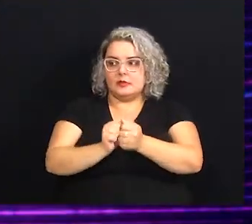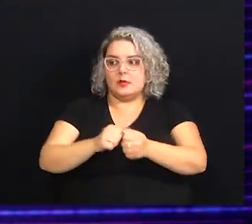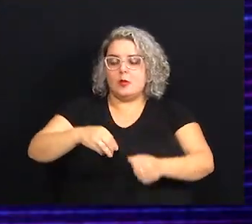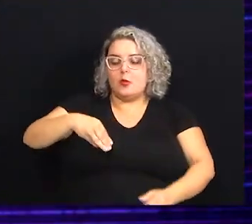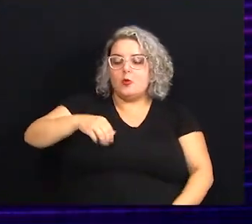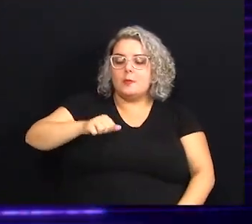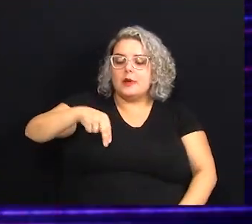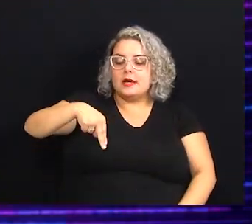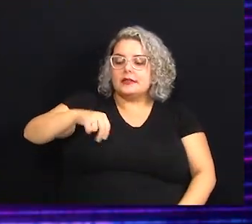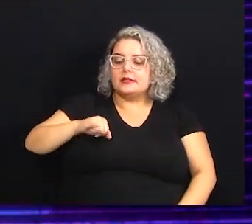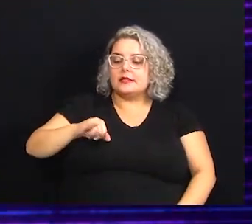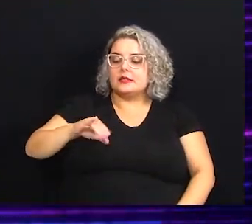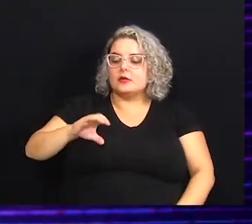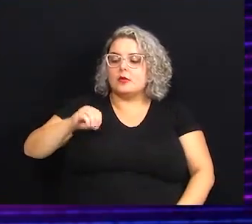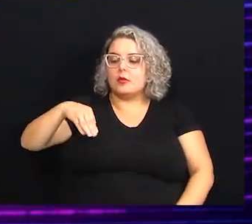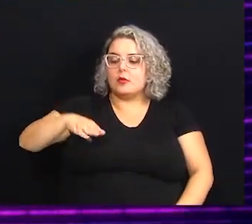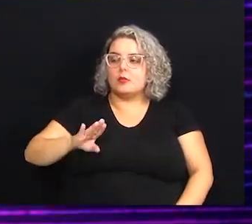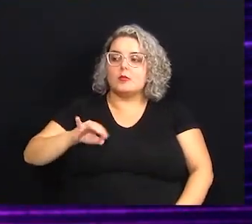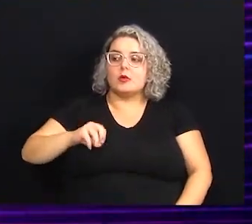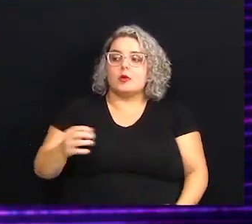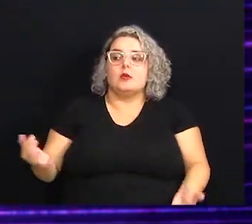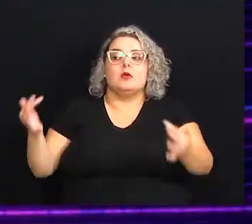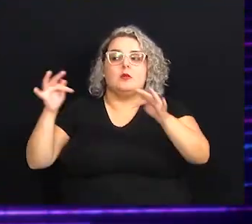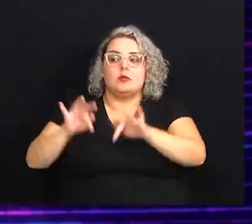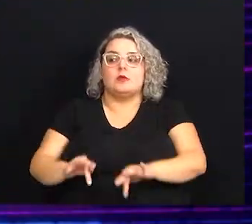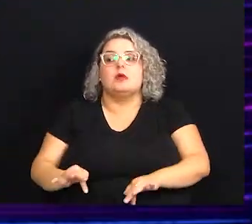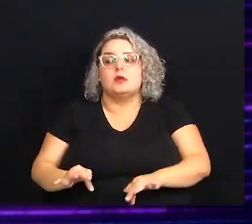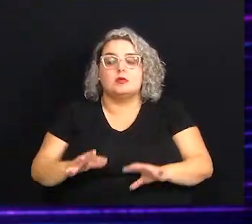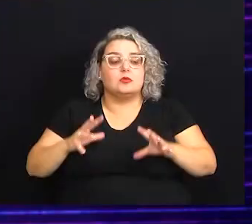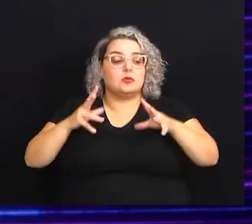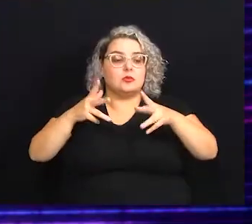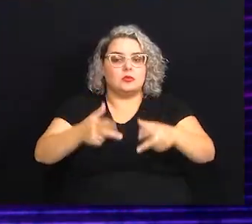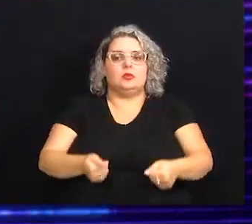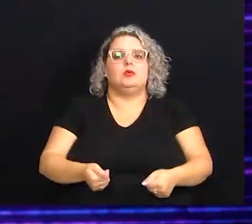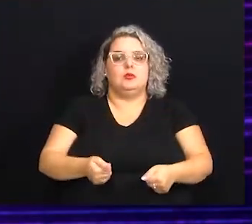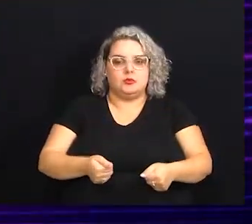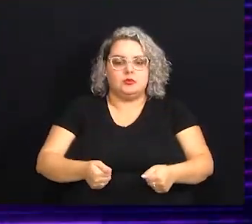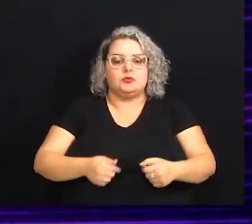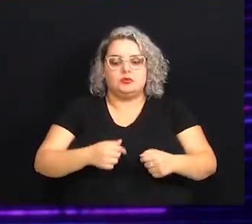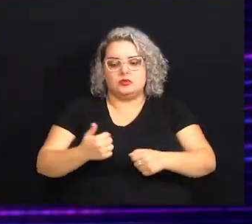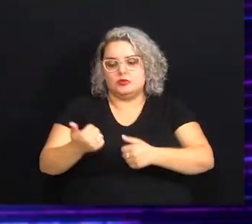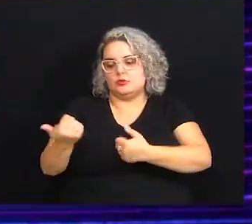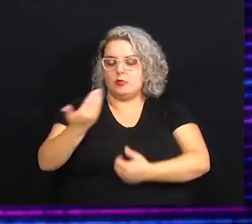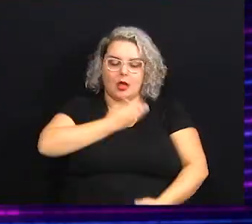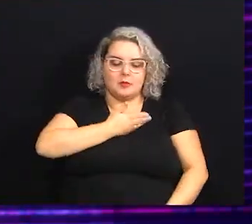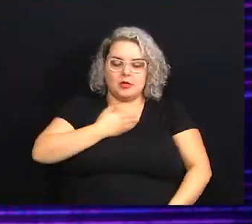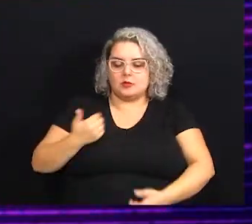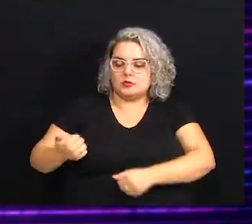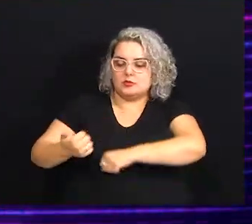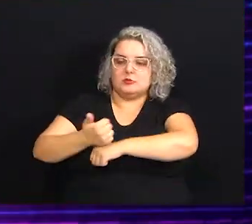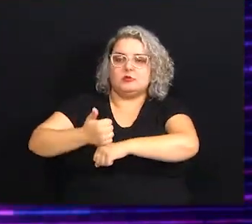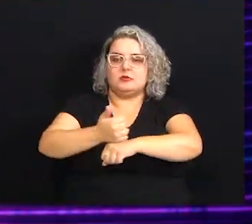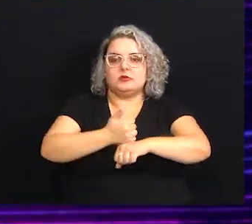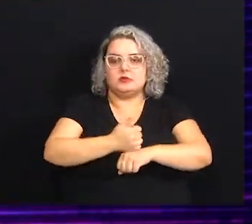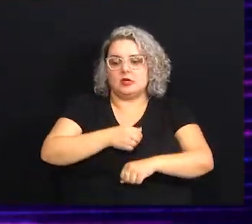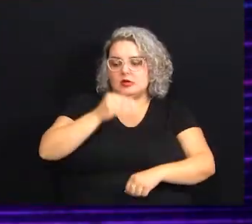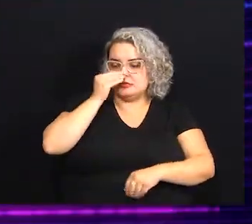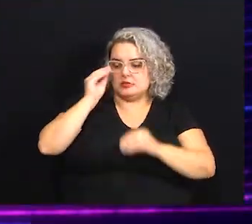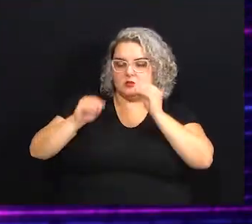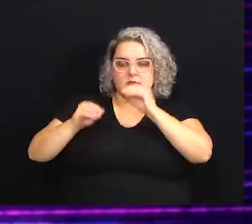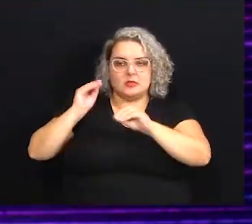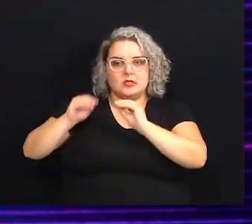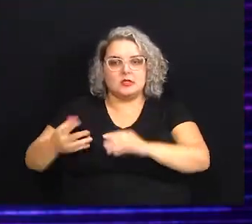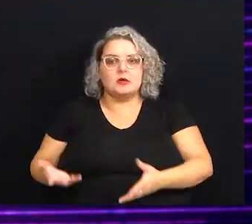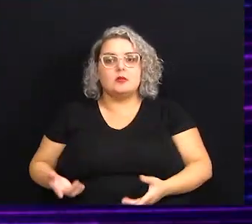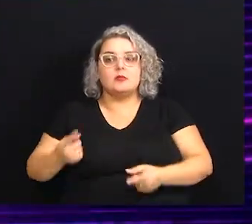manicômio, ou melhor, essa internação como o fim, sendo apedrejada pelos seus colegas por ser a vanguarda, tentando harmonizar uma mulher que não enxerga em si mesma a humanidade por